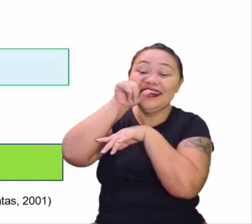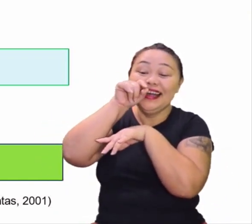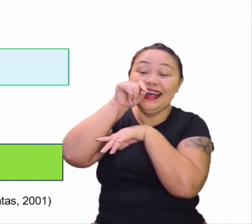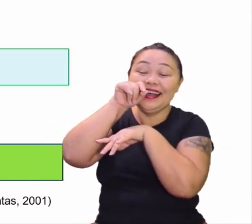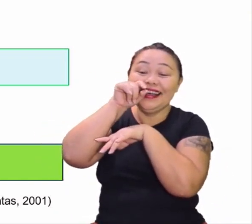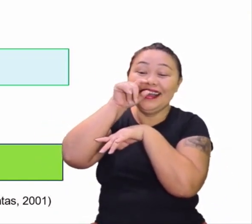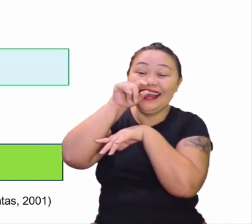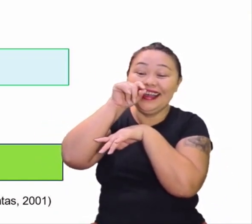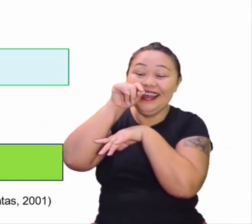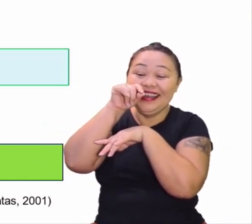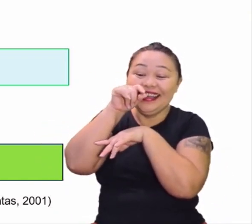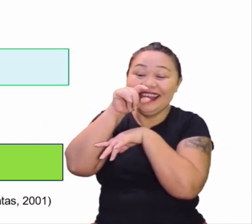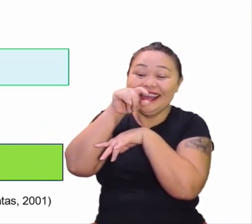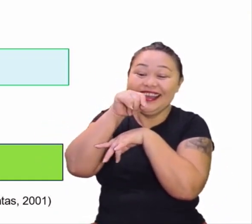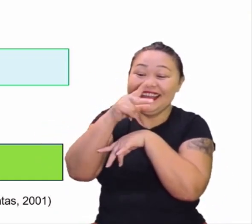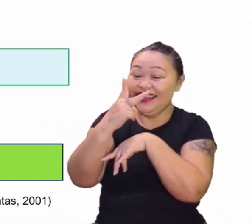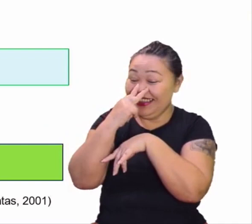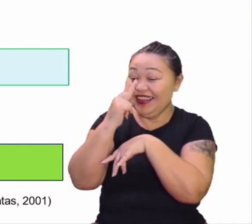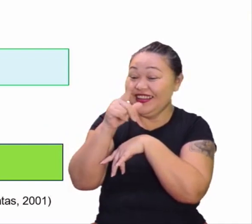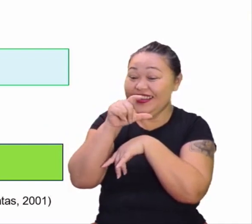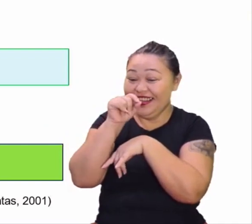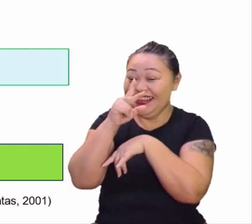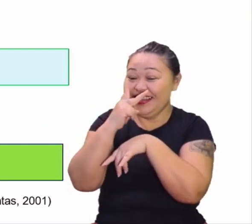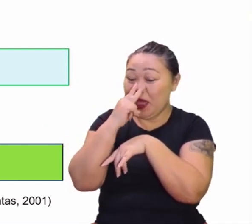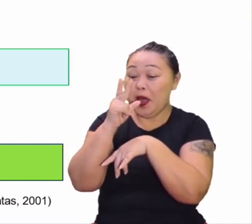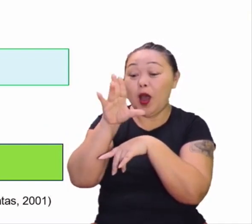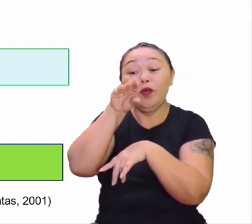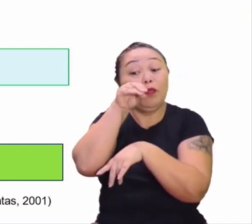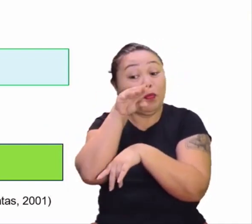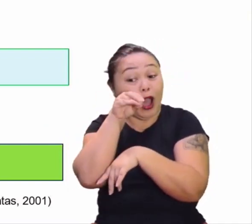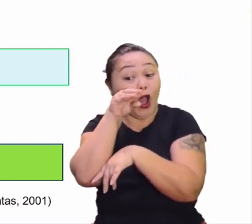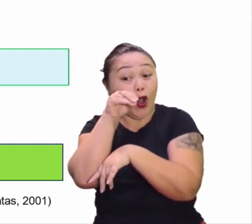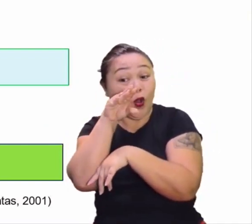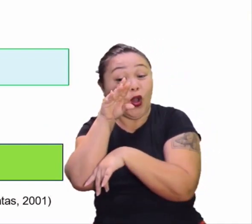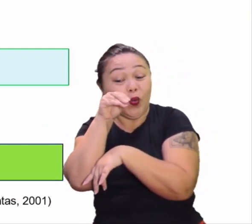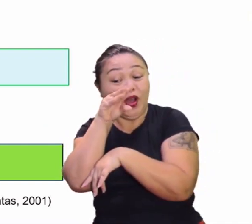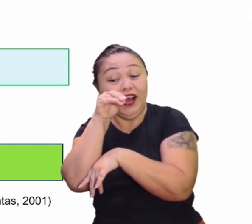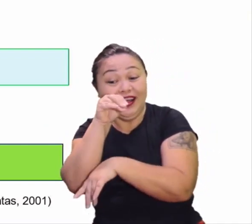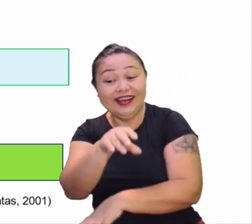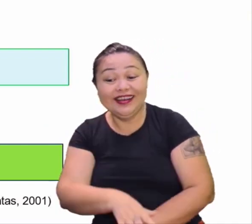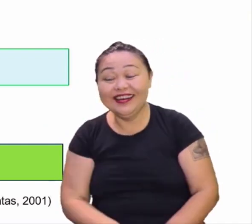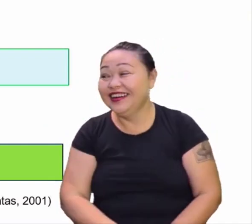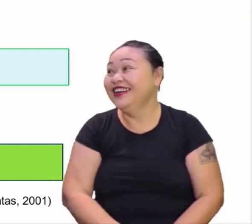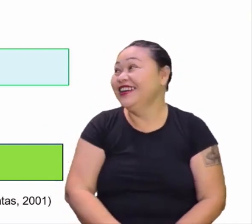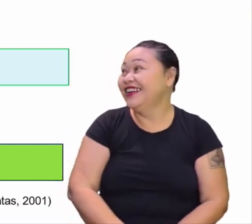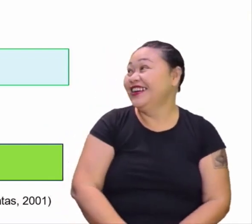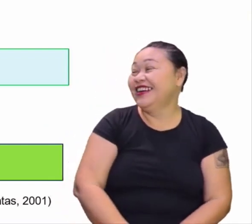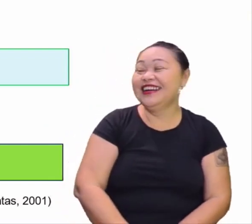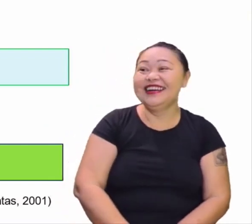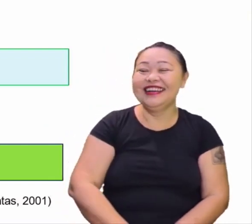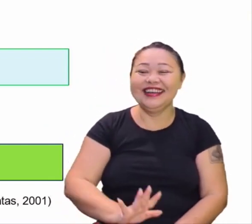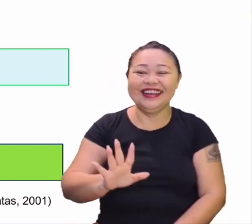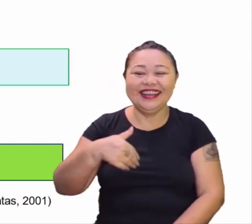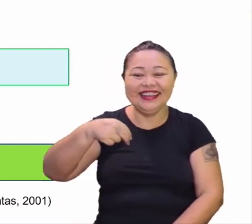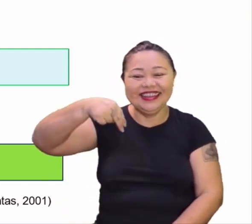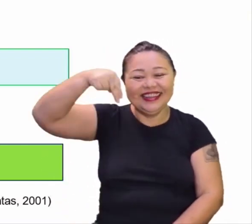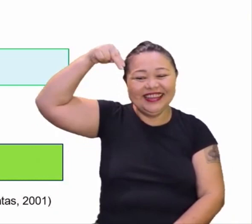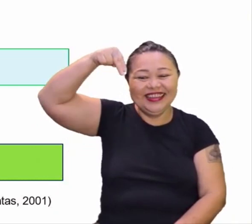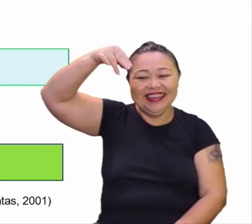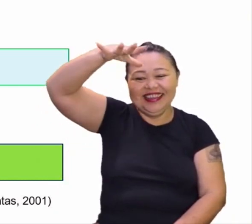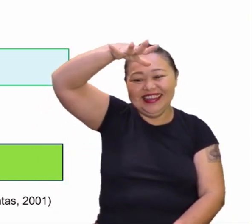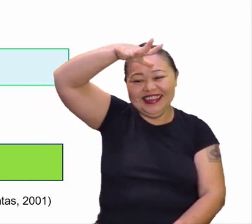parecendo um É verdade. Um patinho. Um patinho. Vamos lá. Então, o